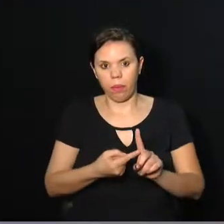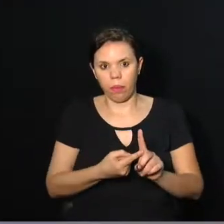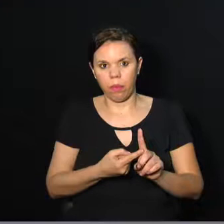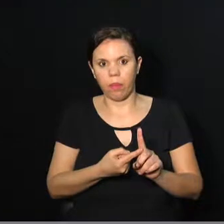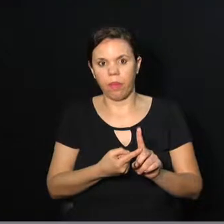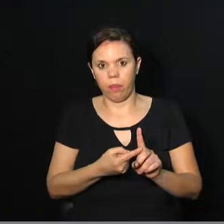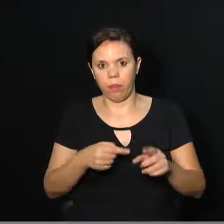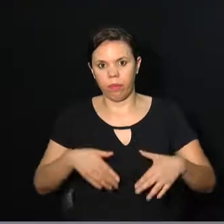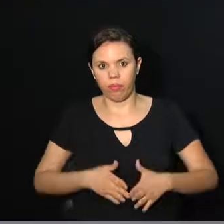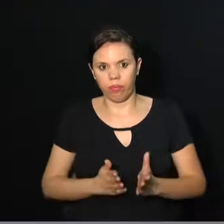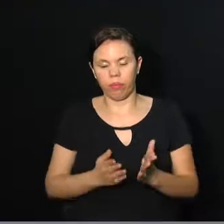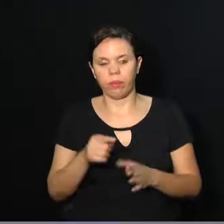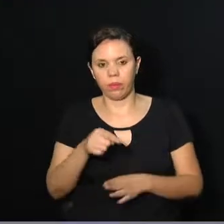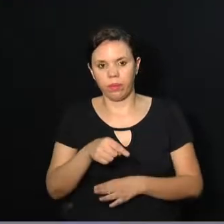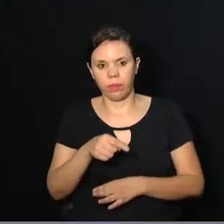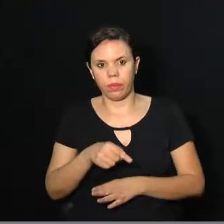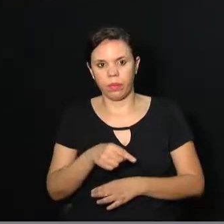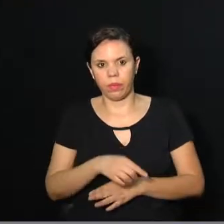falar.